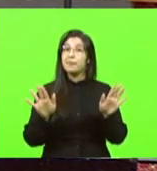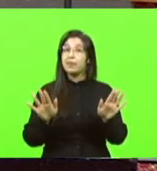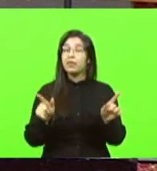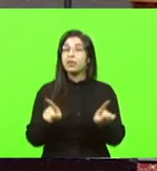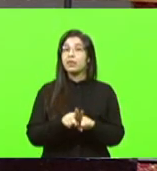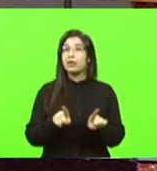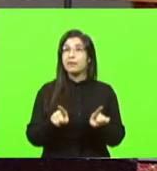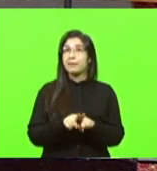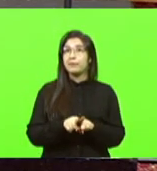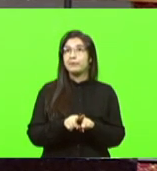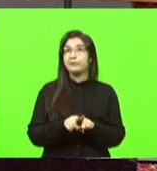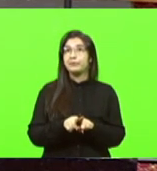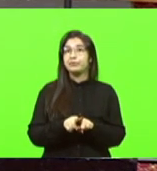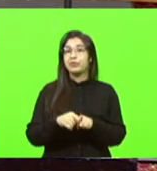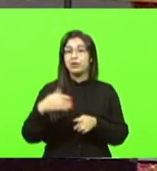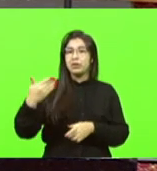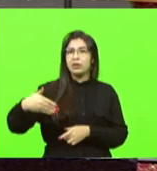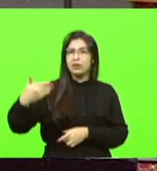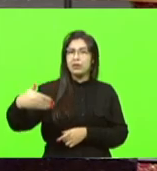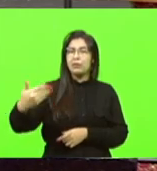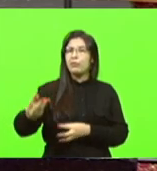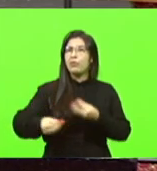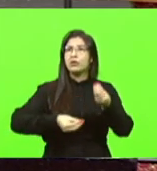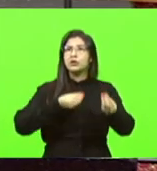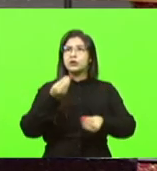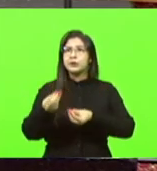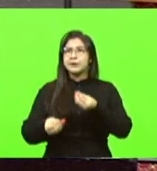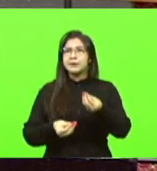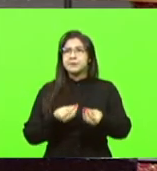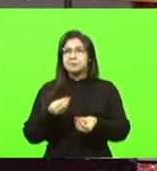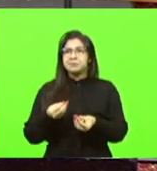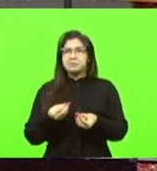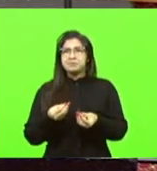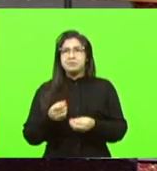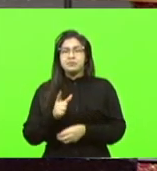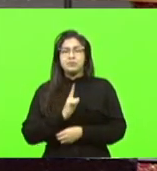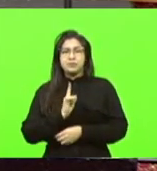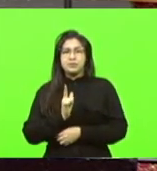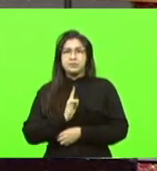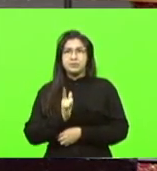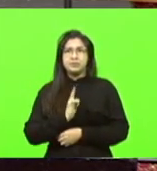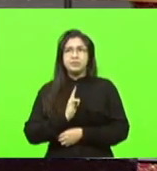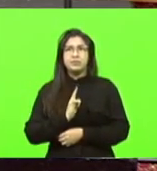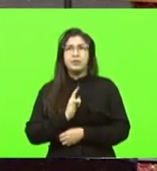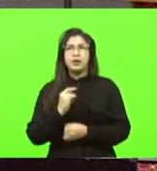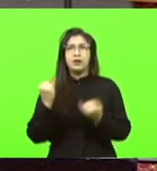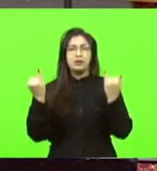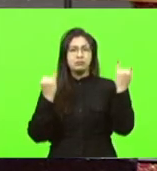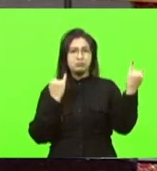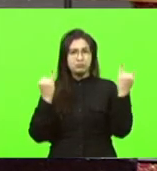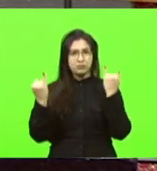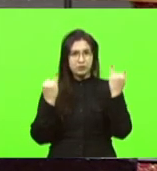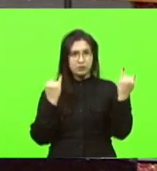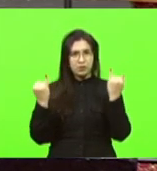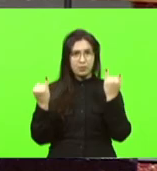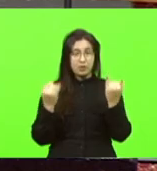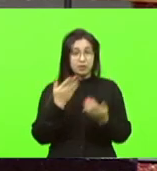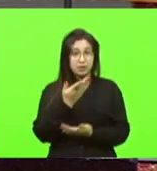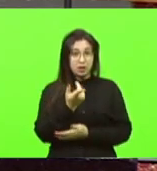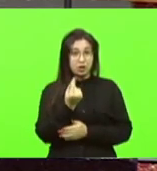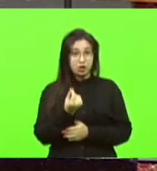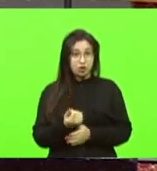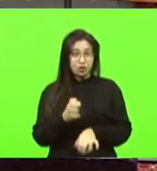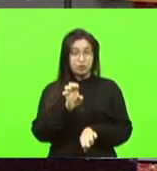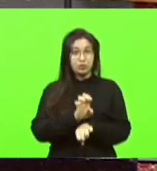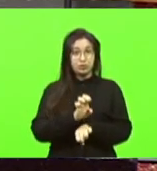momento seguinte já que também temos notícia de que um tesouro do Estado